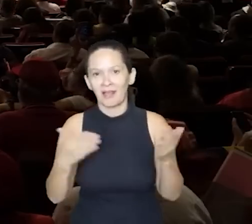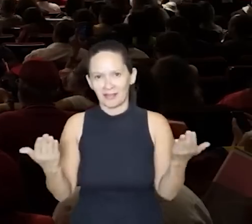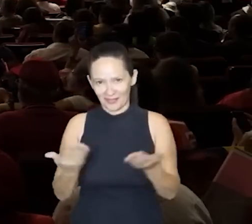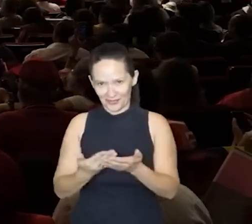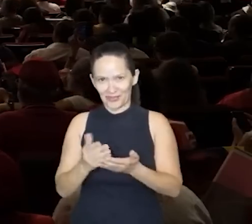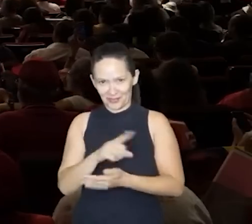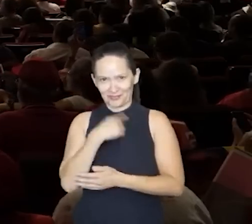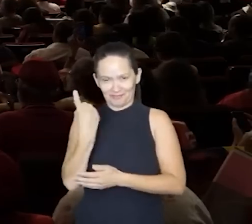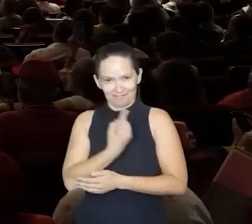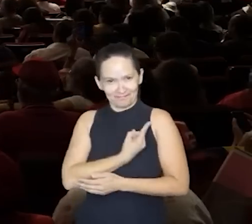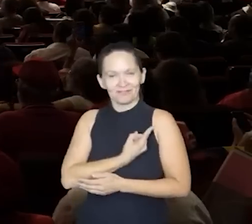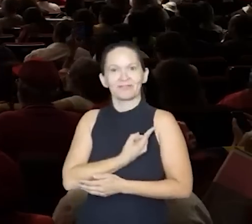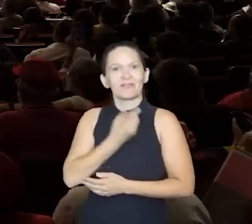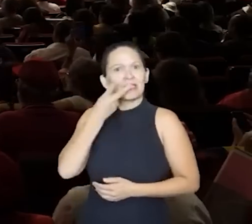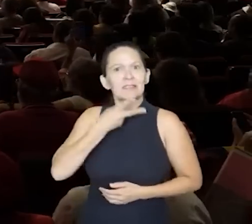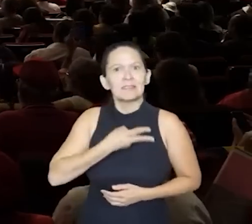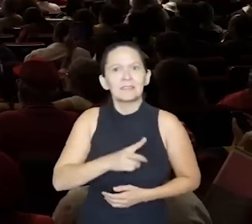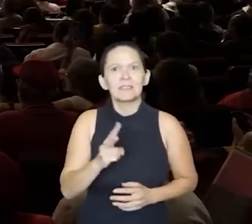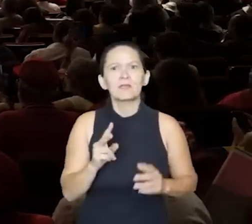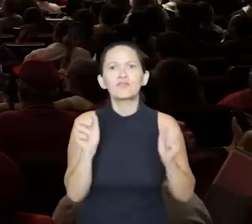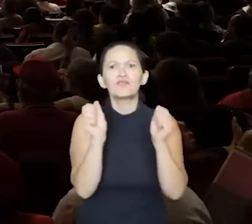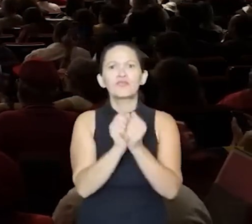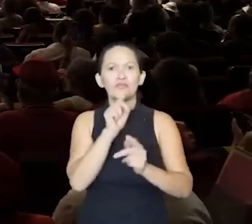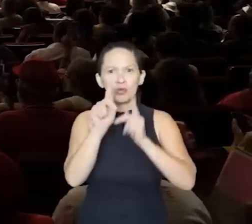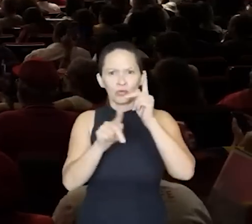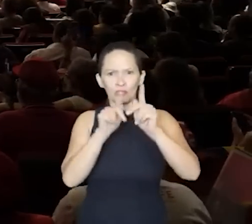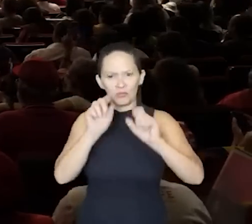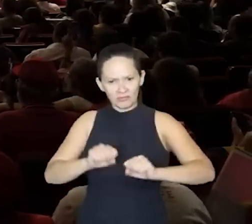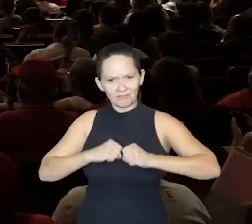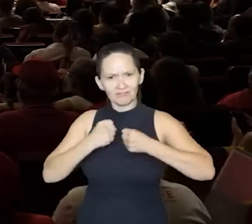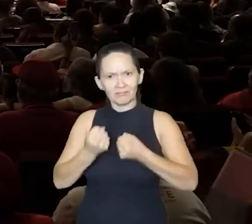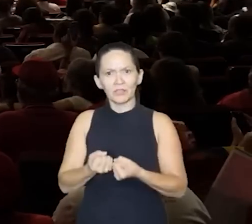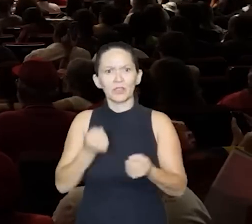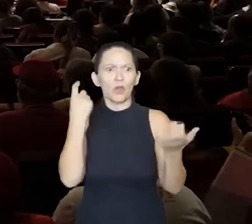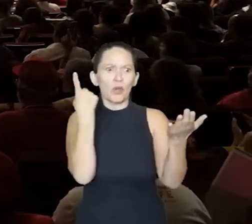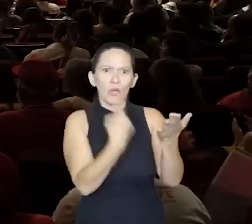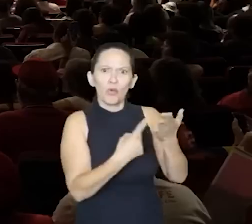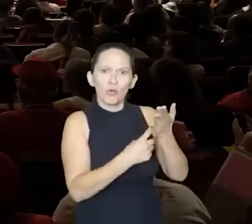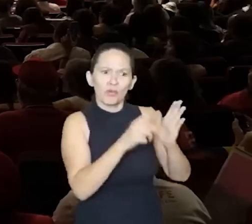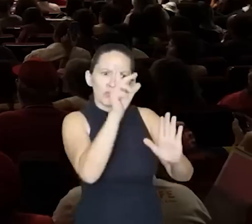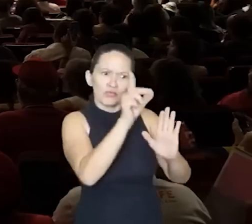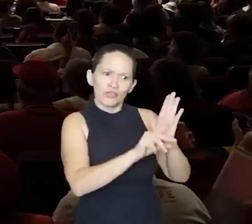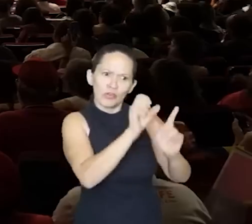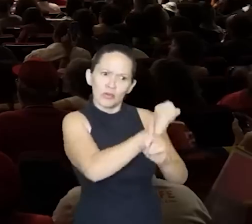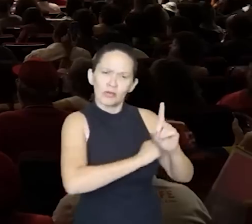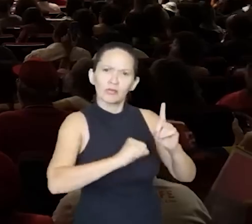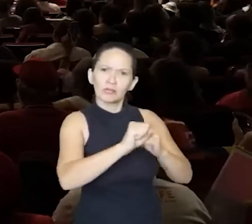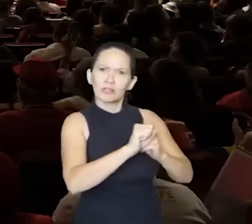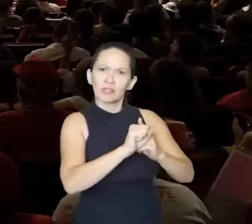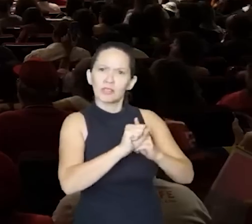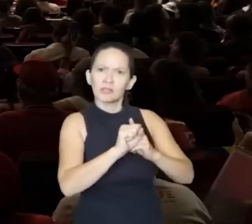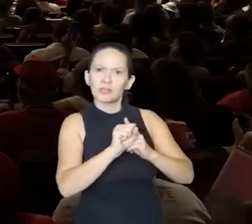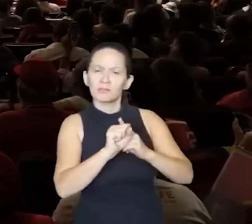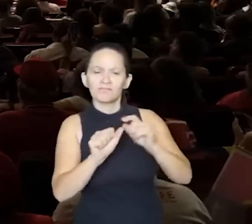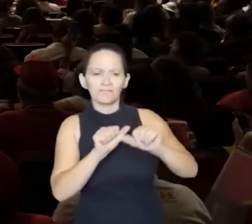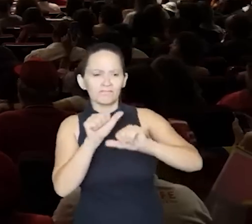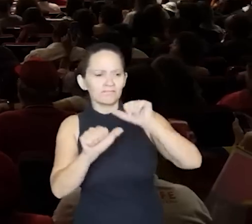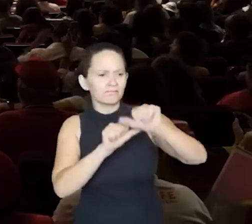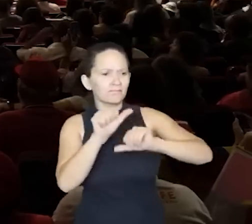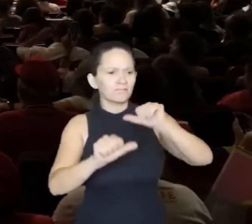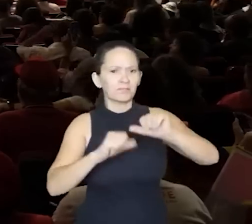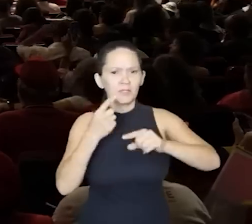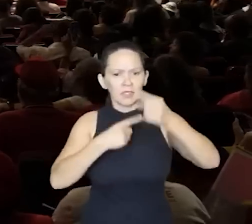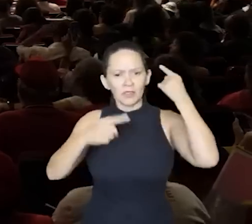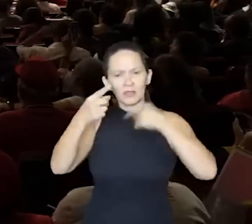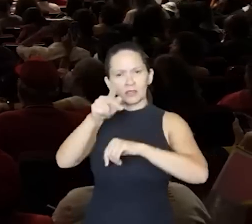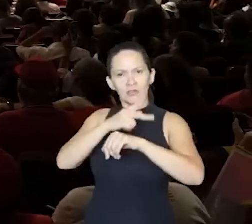e estivemos com o povo, defendendo a agenda dos direitos sociais e da transformação do país, na